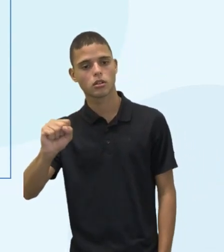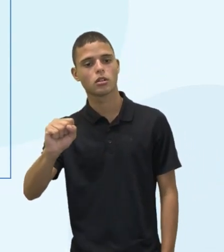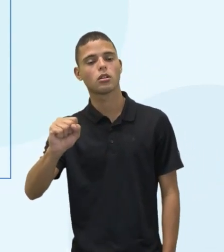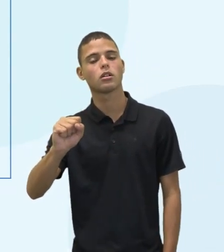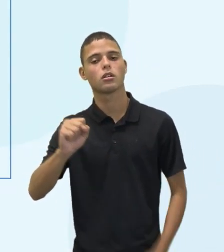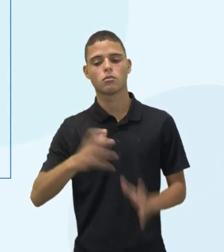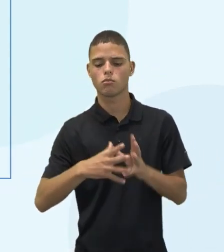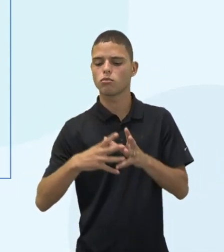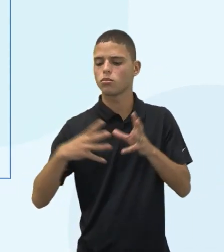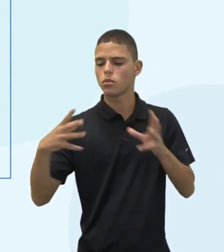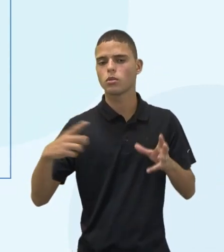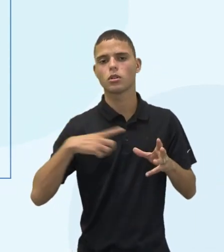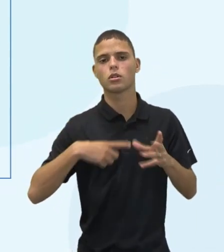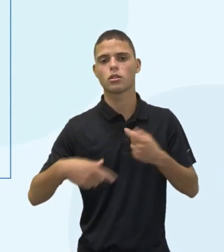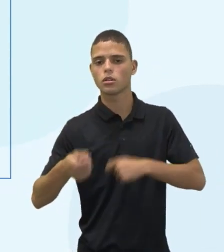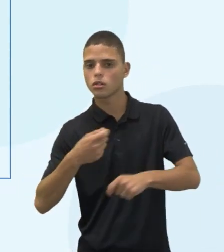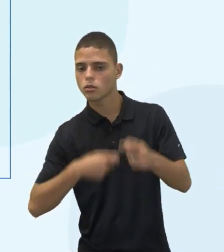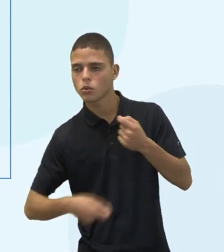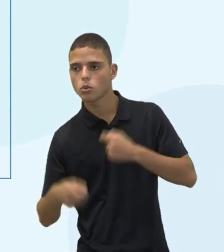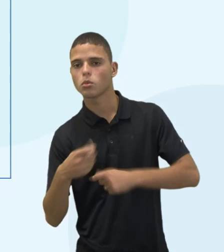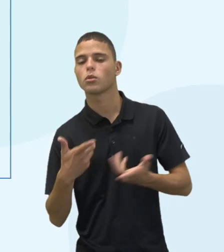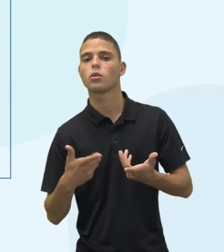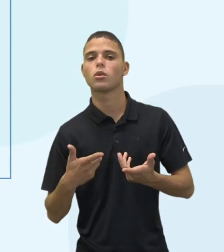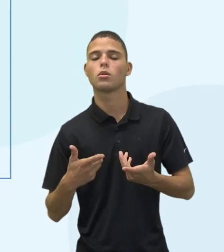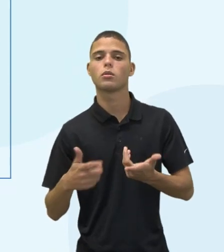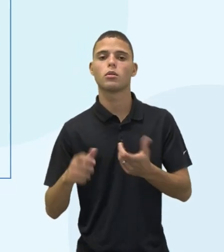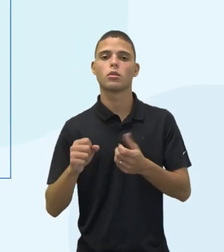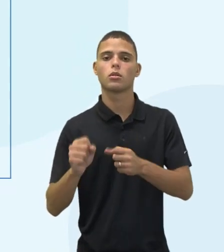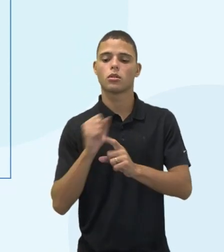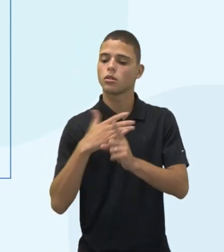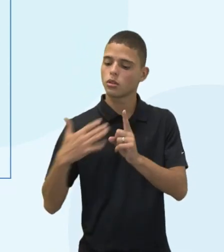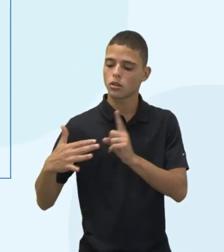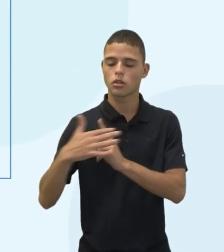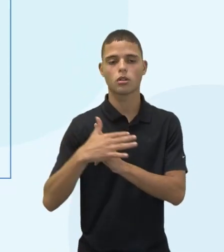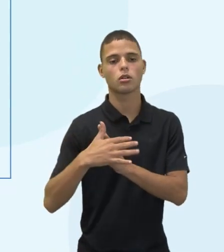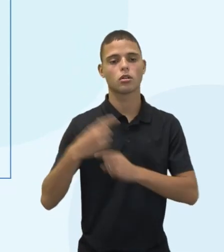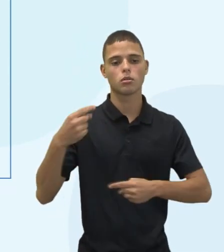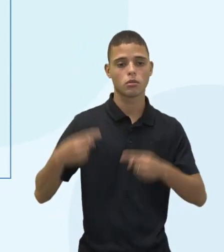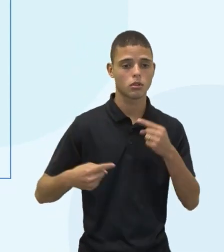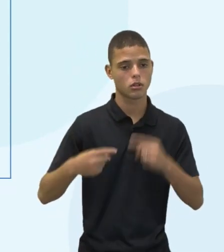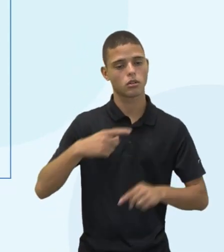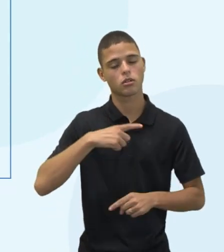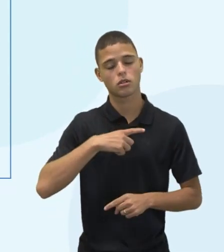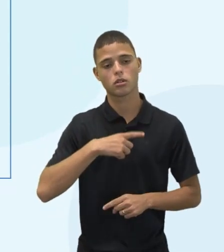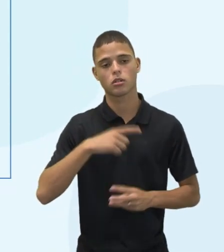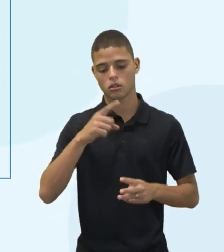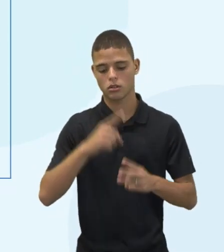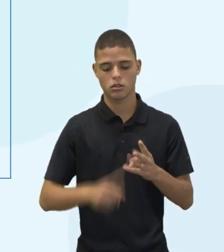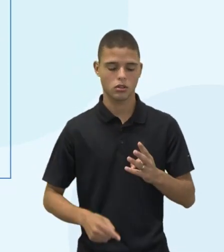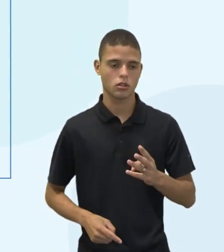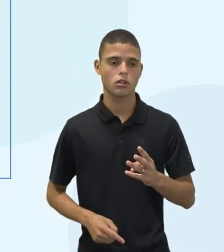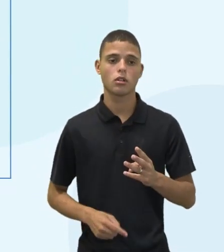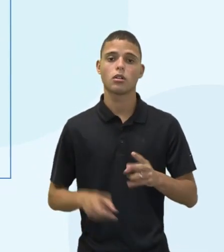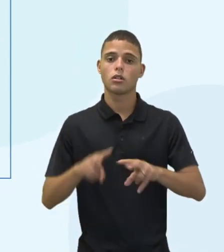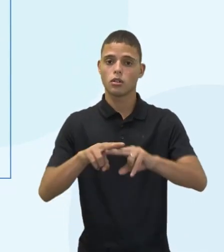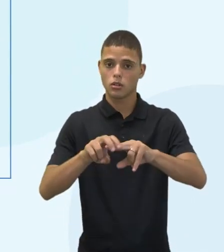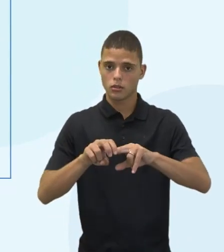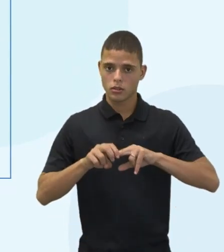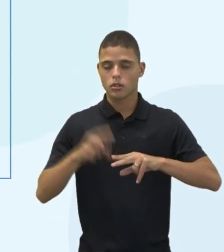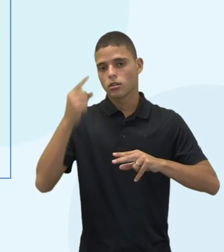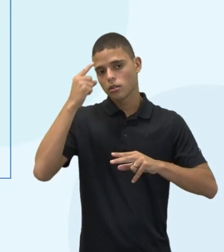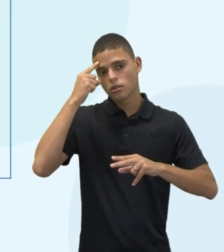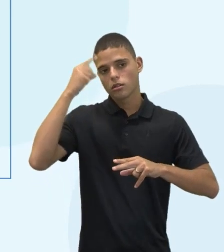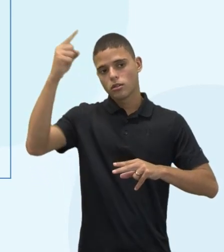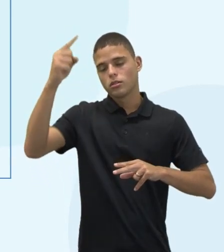econômico, cultural, social, político. Por isso que a gente menciona, aí, no caso, estabelecer um entrelaçamento com a